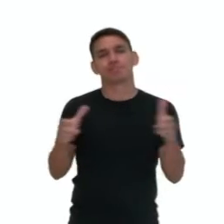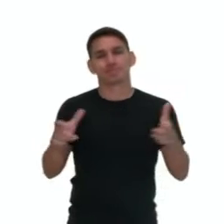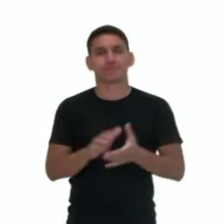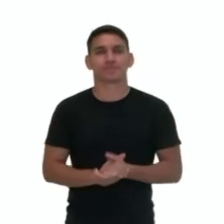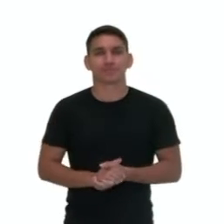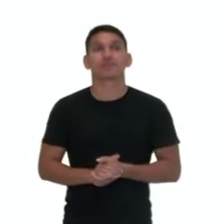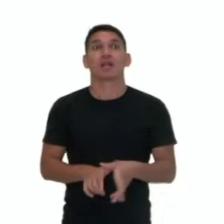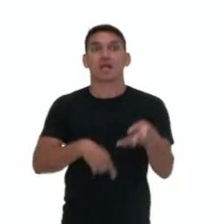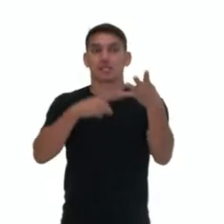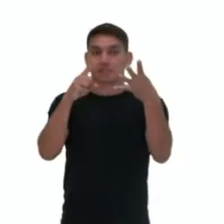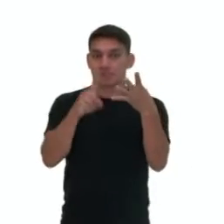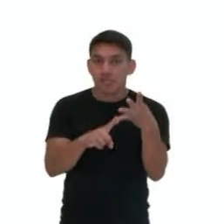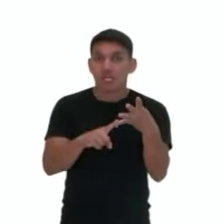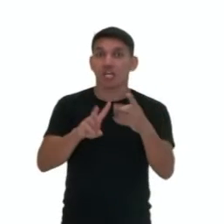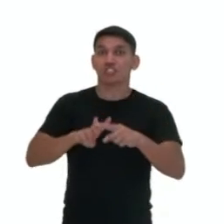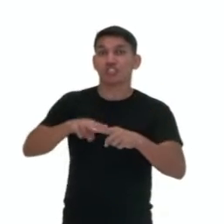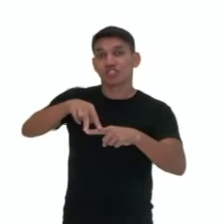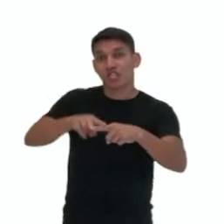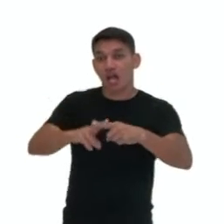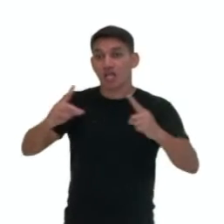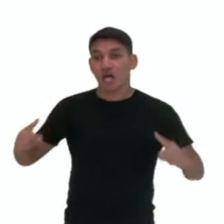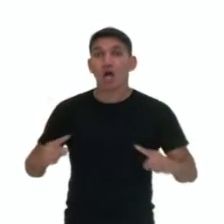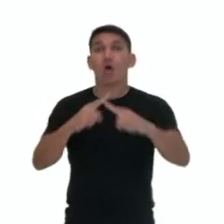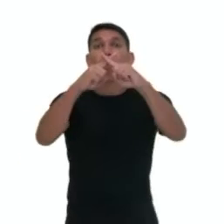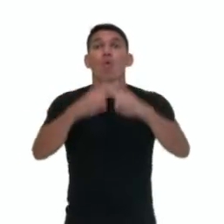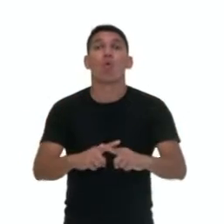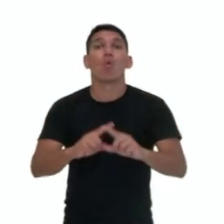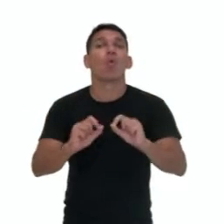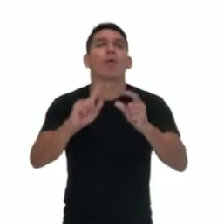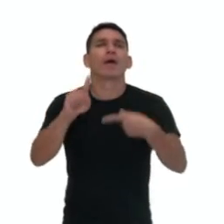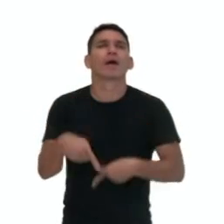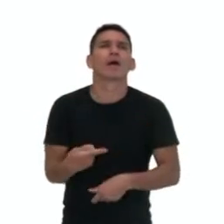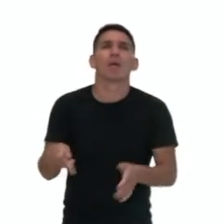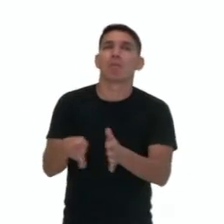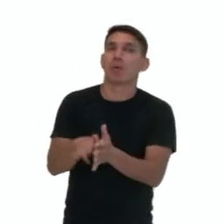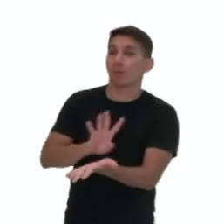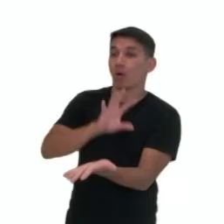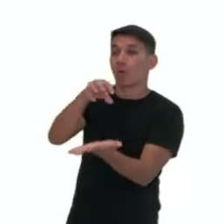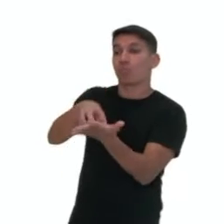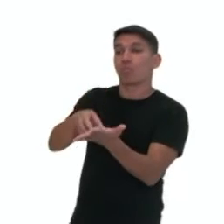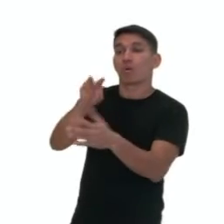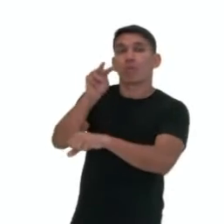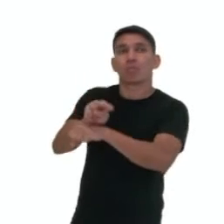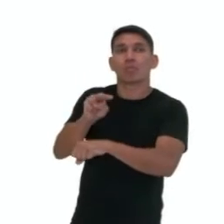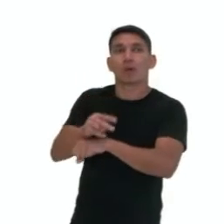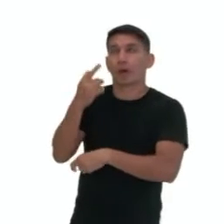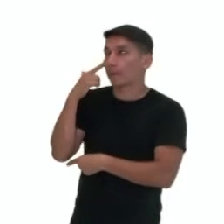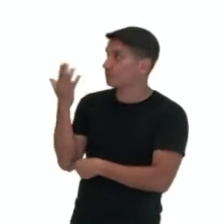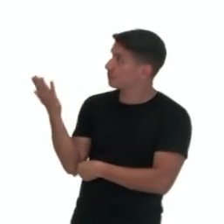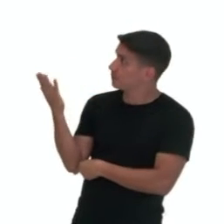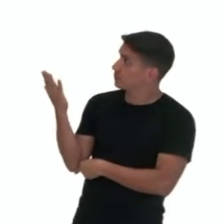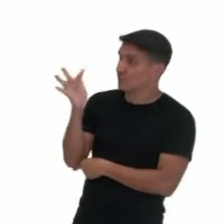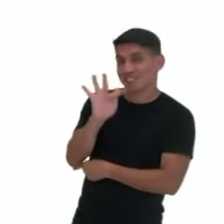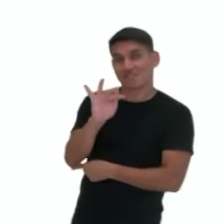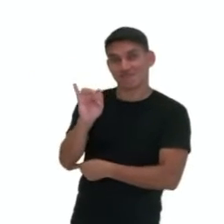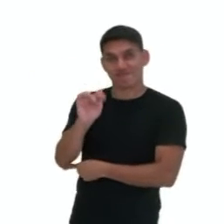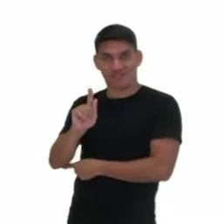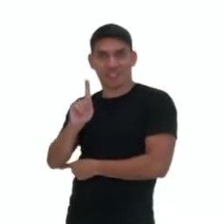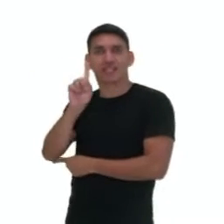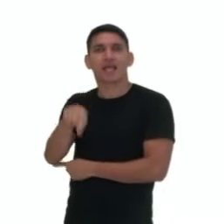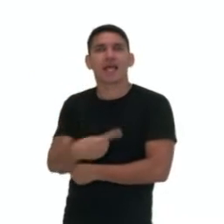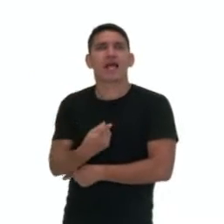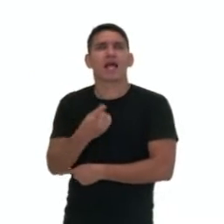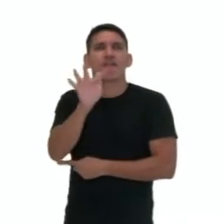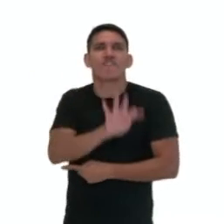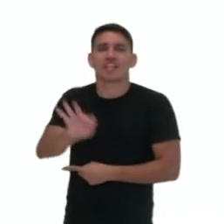Ginástica competitiva. A entidade, né, que cuida da ginástica competitiva é a FIG, que é a Federação Internacional de Ginástica,